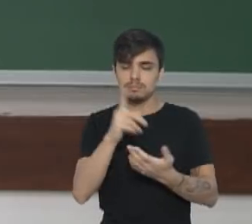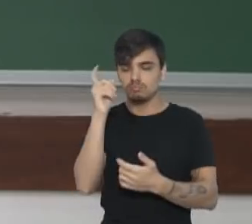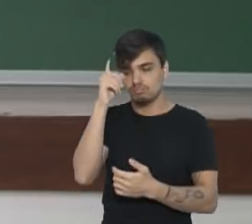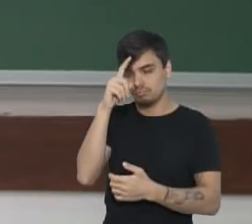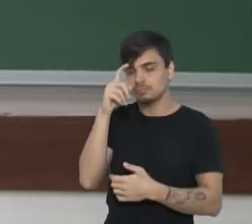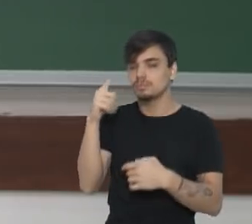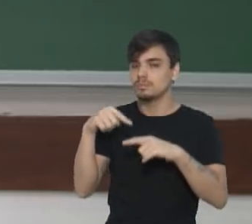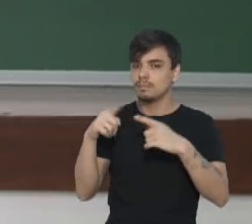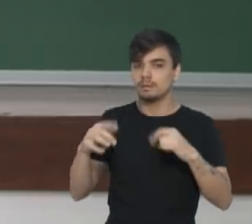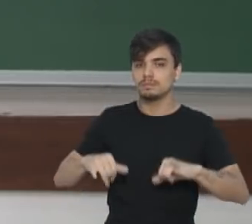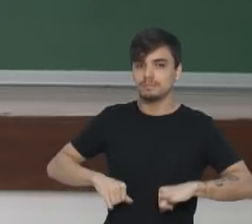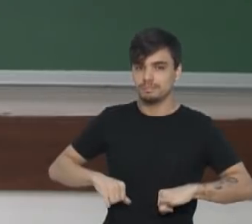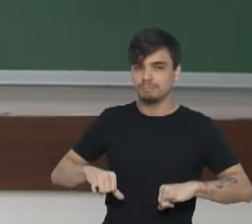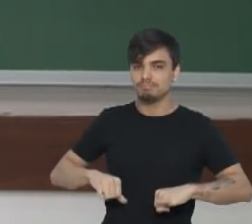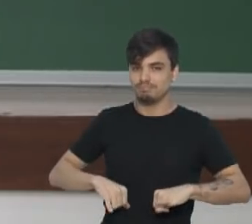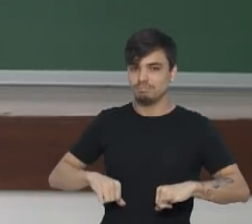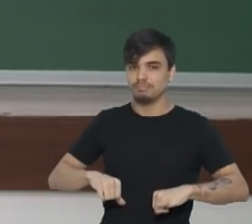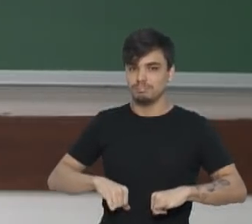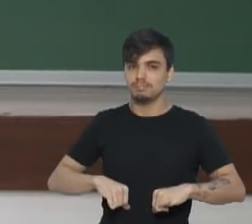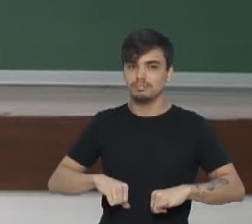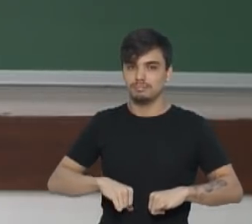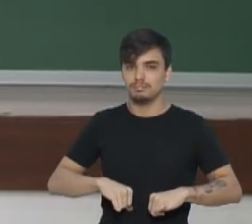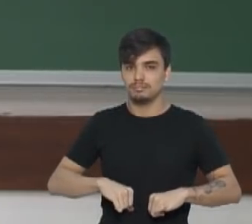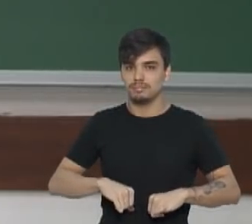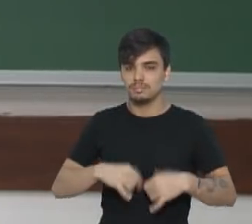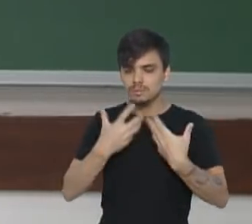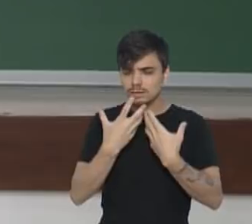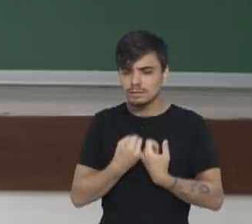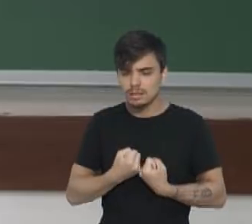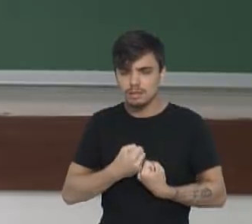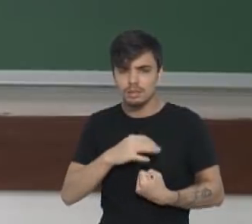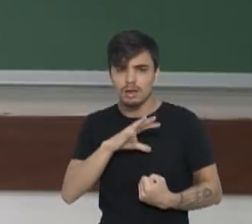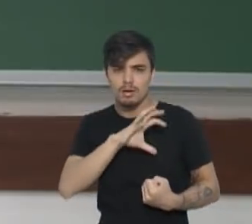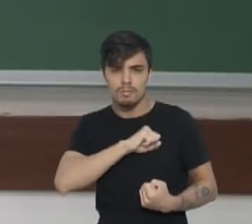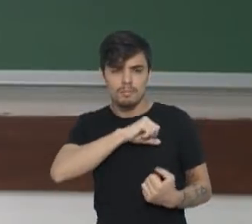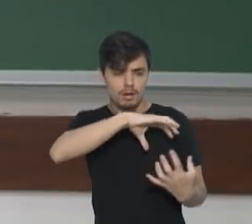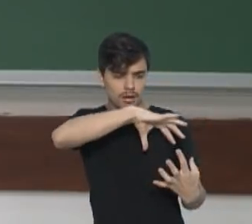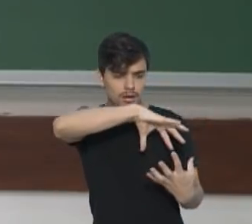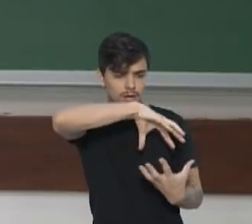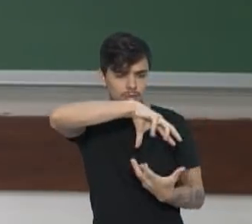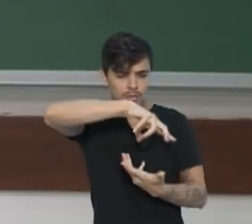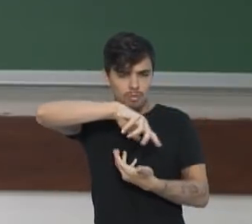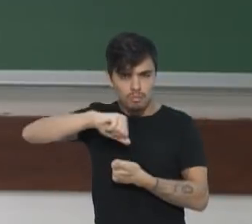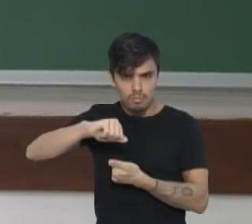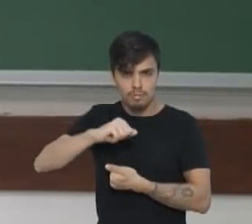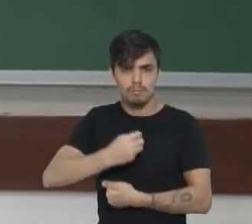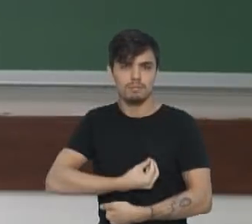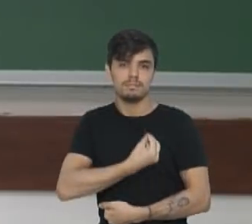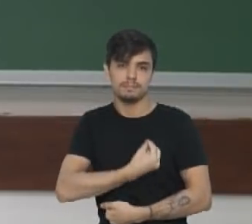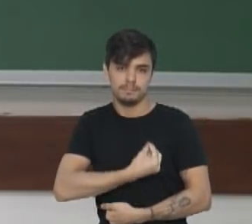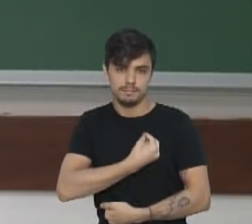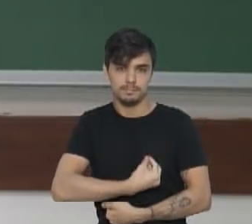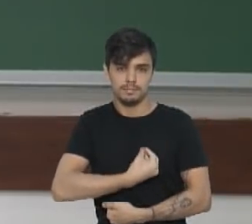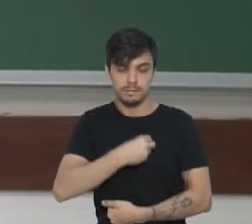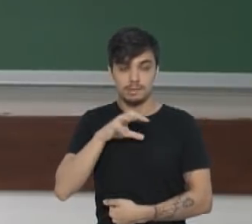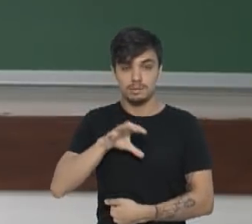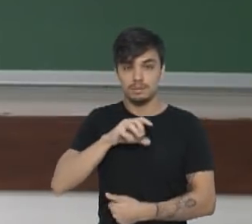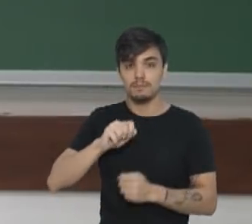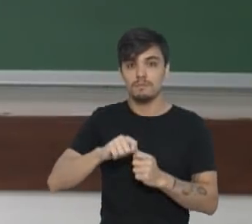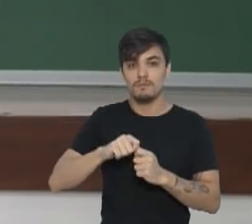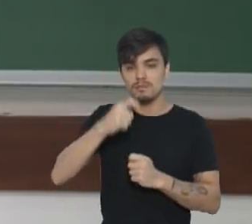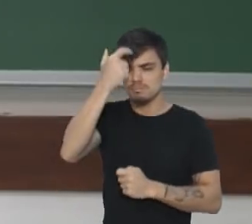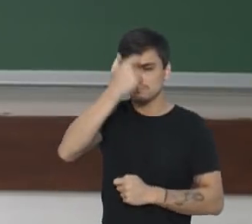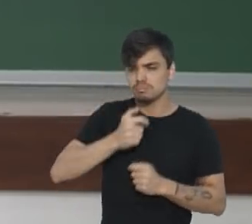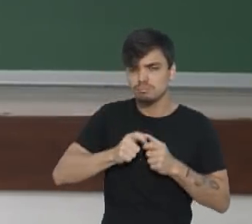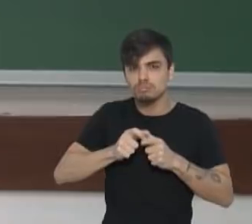seja, por mais sofrido que seja você se agarrar e amar a existência, é isso que faz a nossa grandeza,